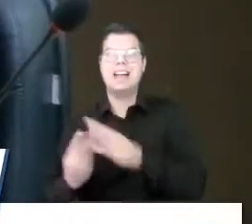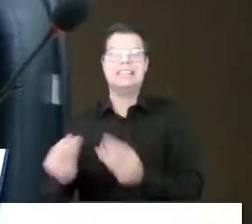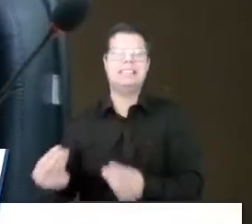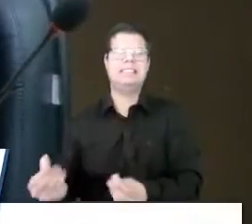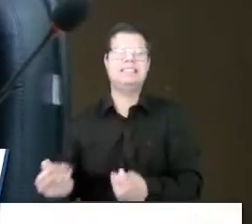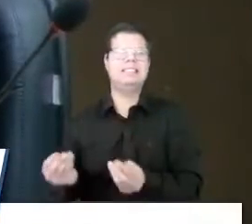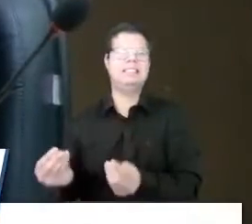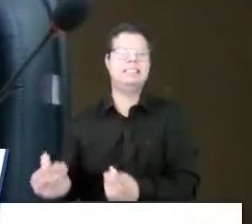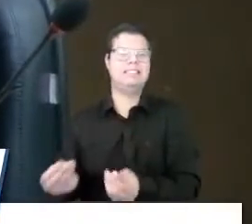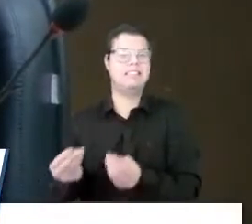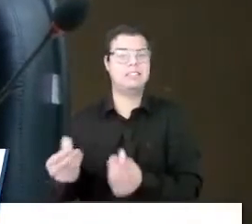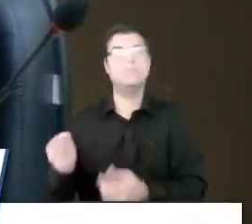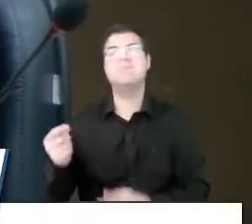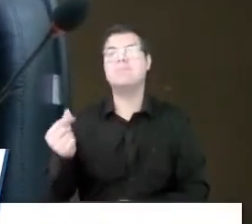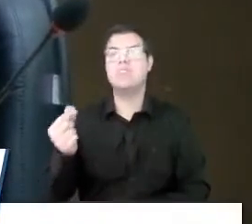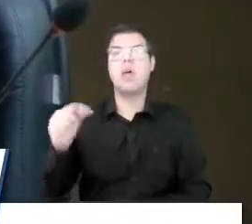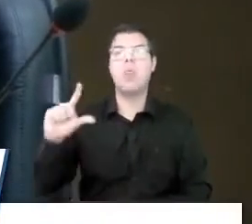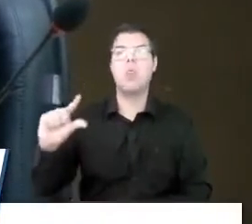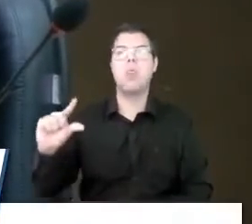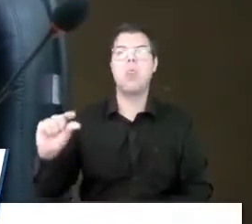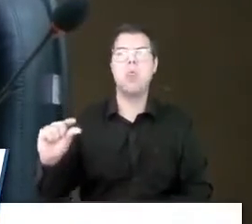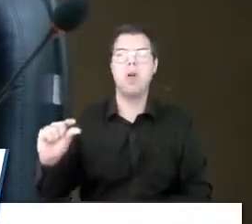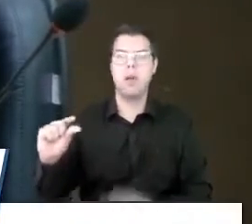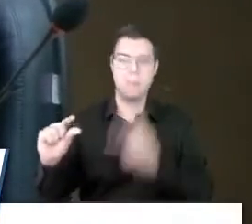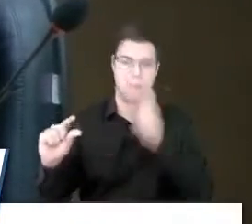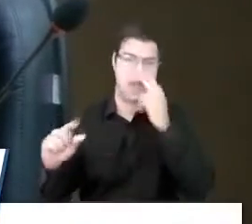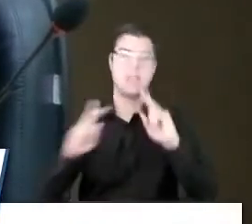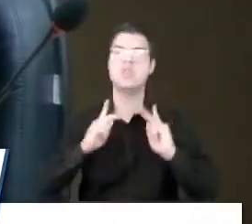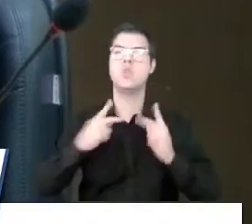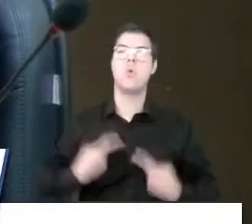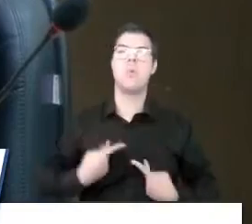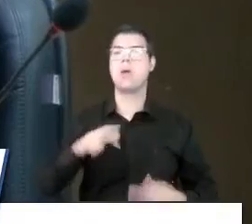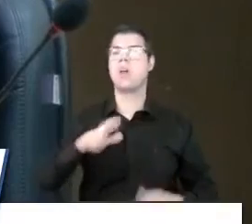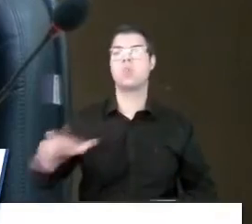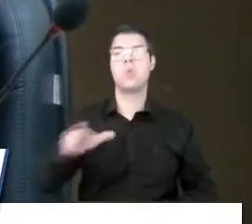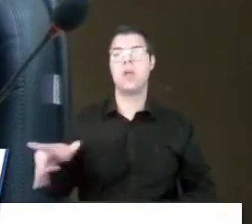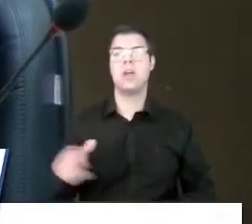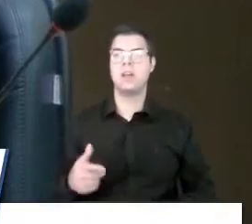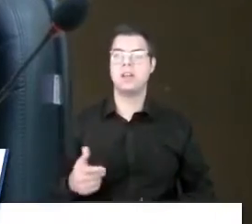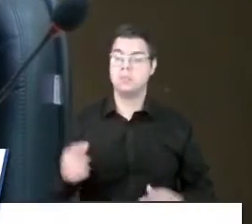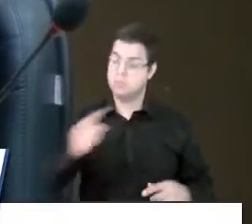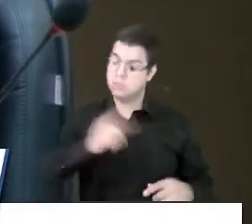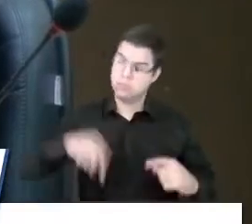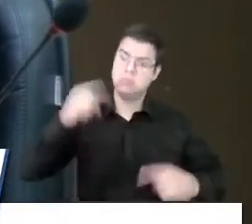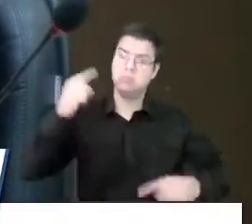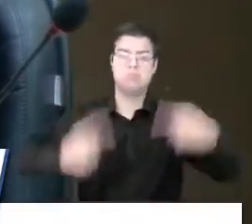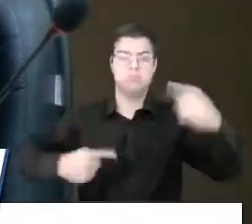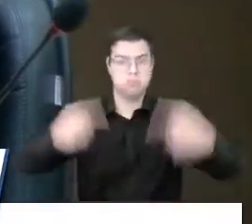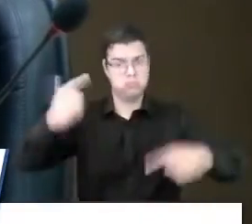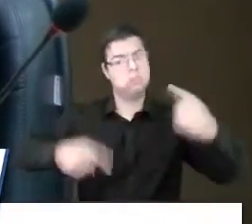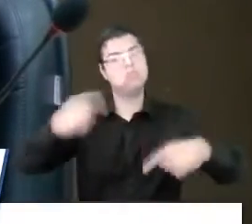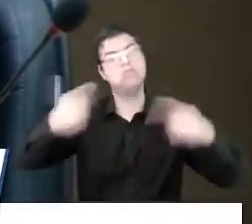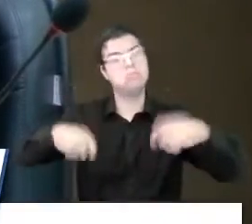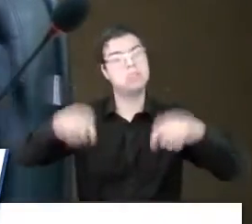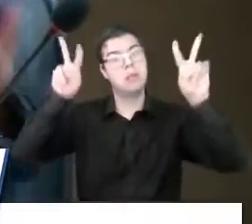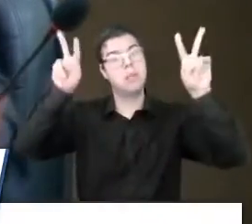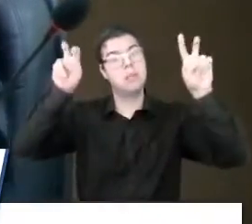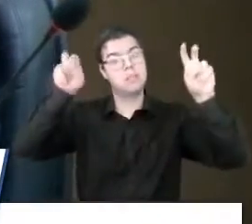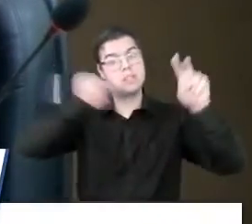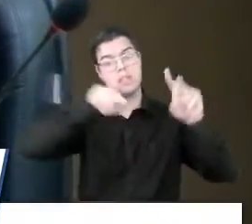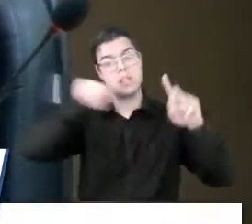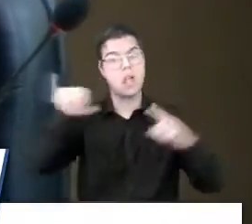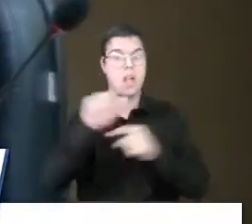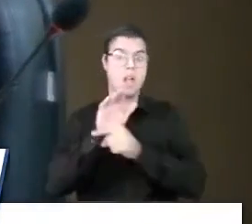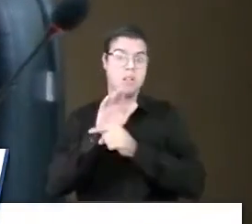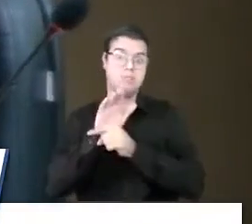ganhar muito menos. Isso é até desumano. Então, tudo isso tem que ser debatido quando vai discutir uma questão que pode mexer com a